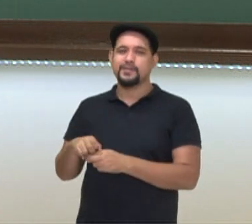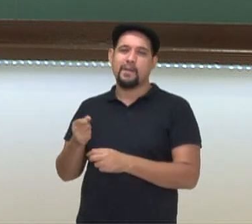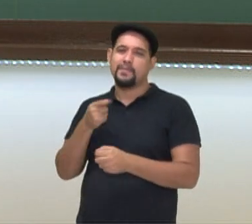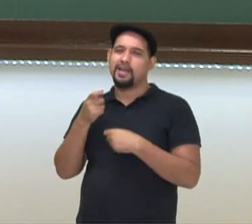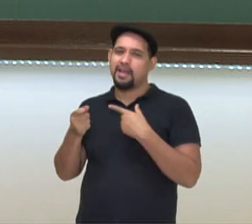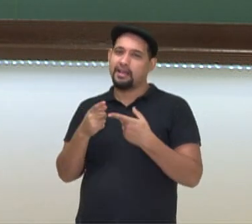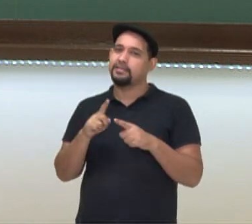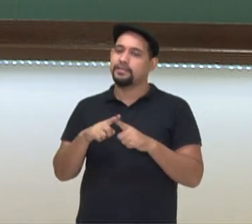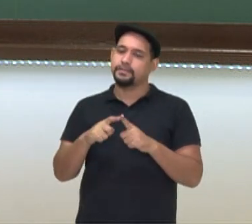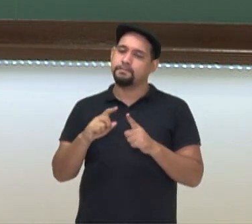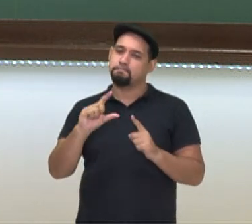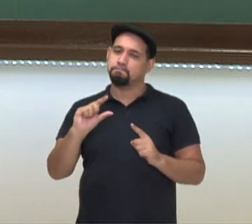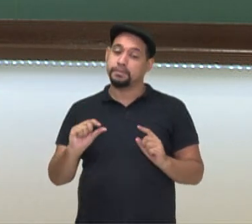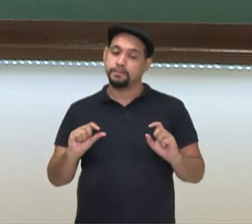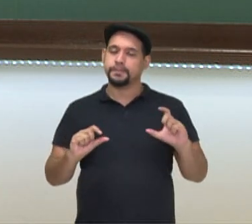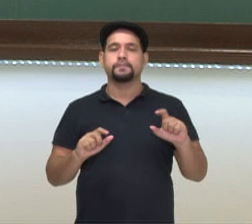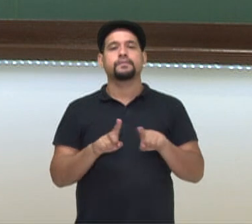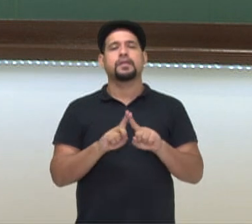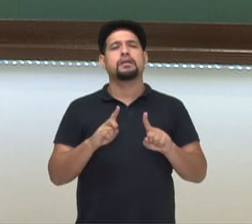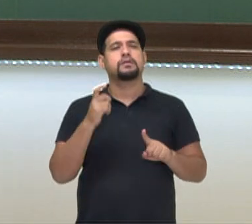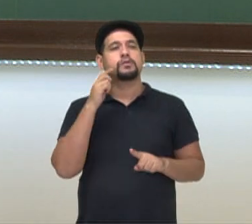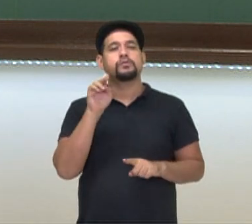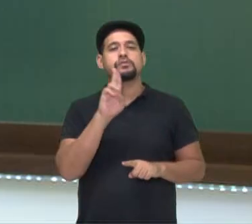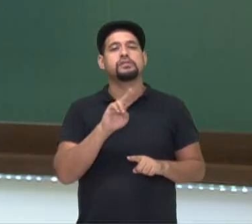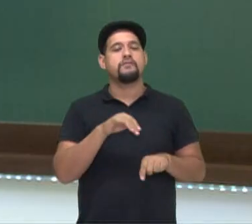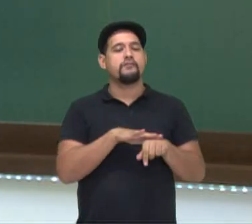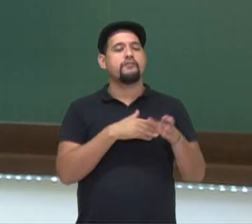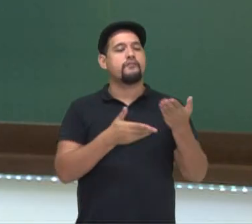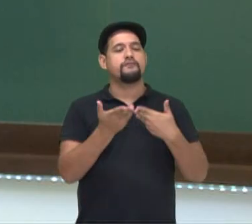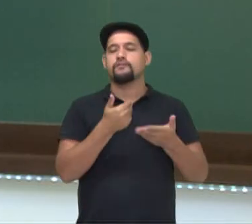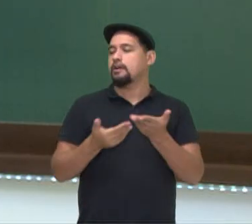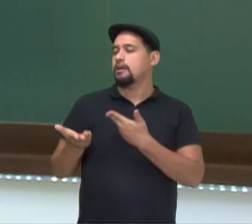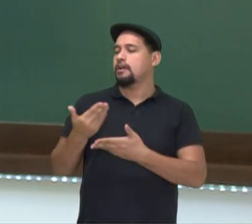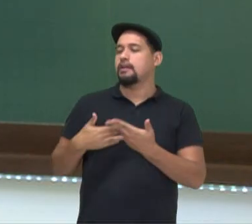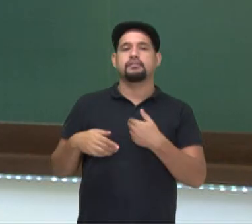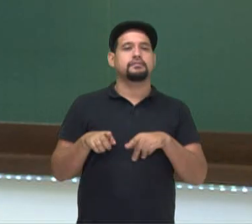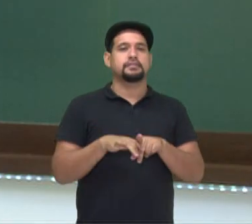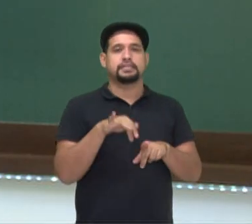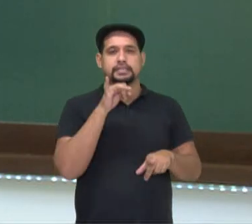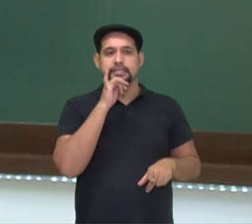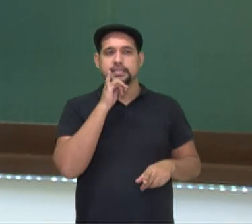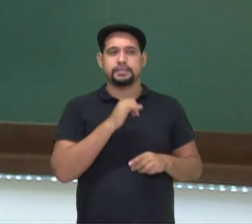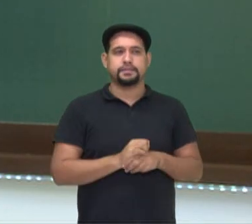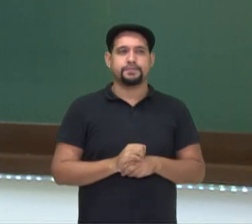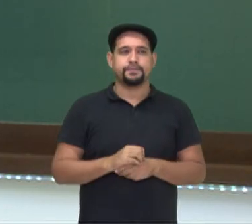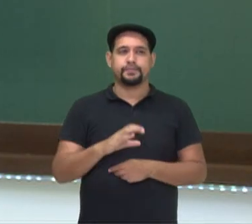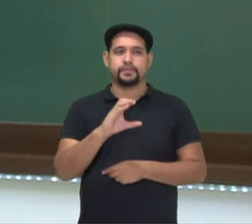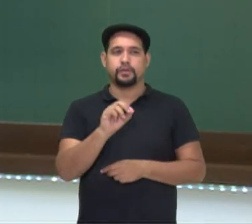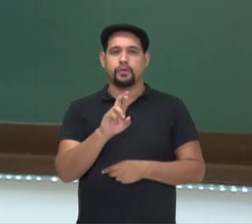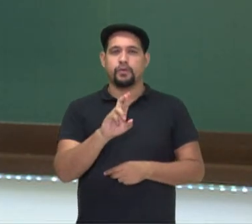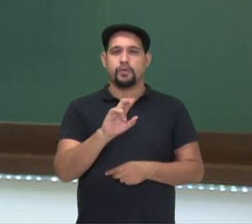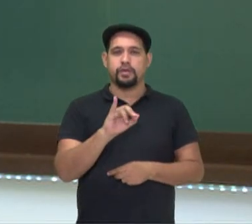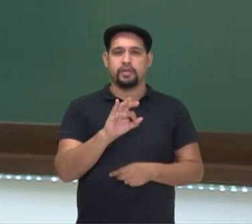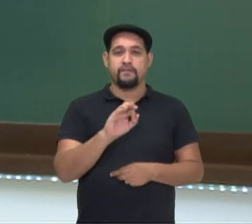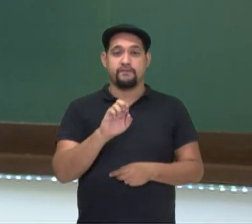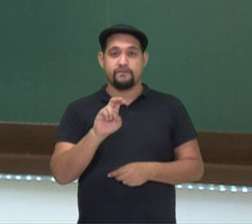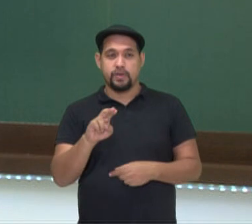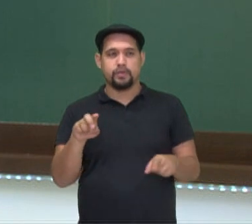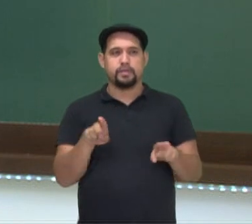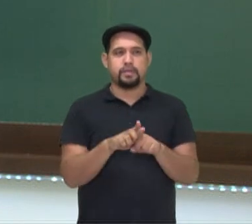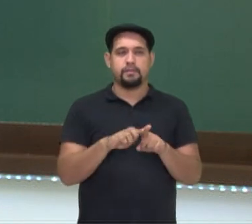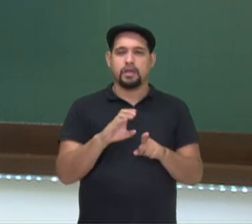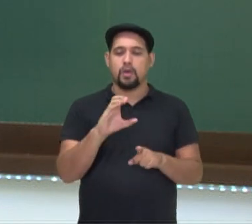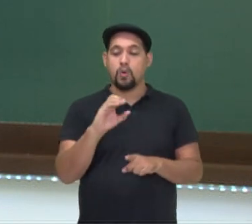gênero inferior. Eles usavam os diálogos, eram realizados entre corifeu e coro. Esse corifeu, que